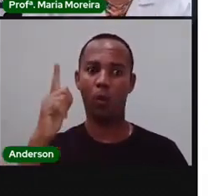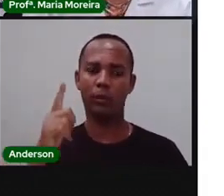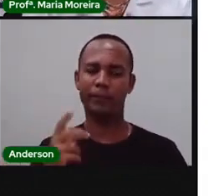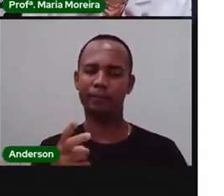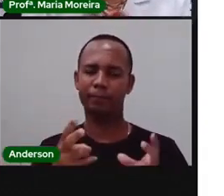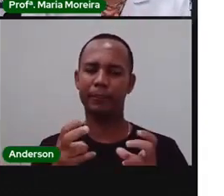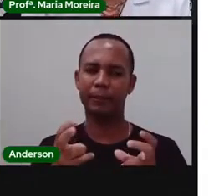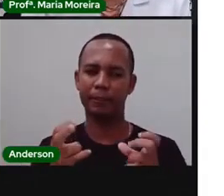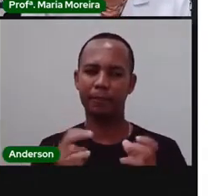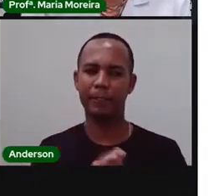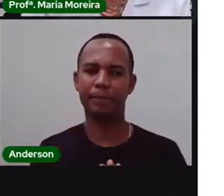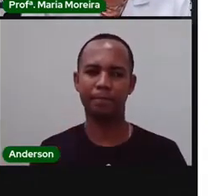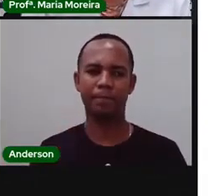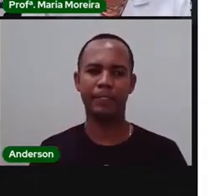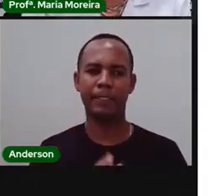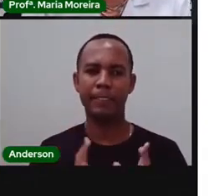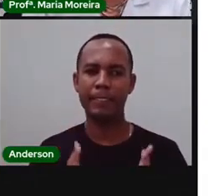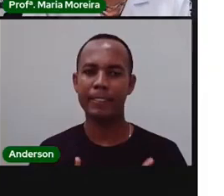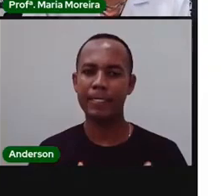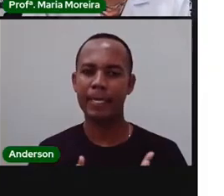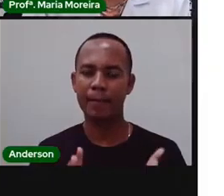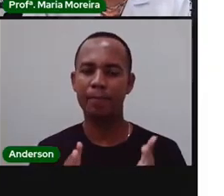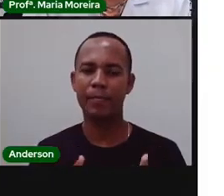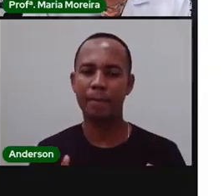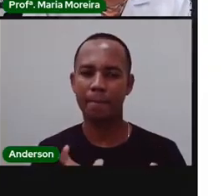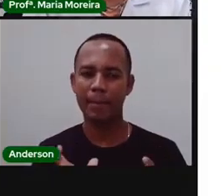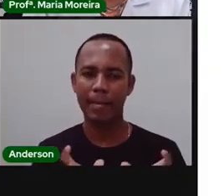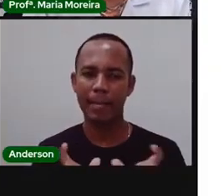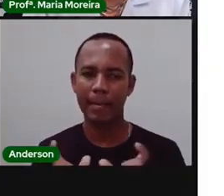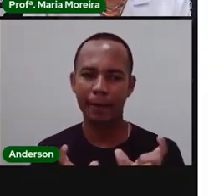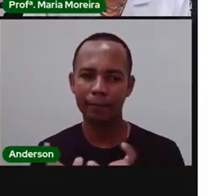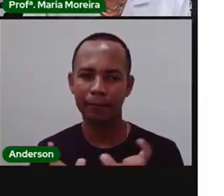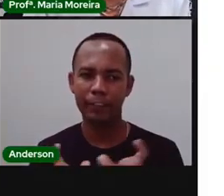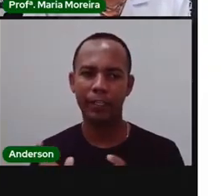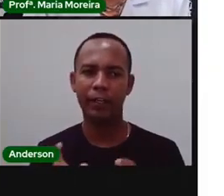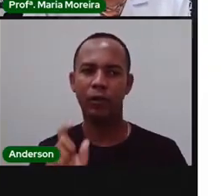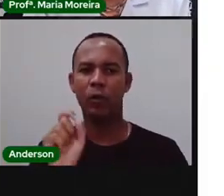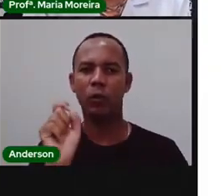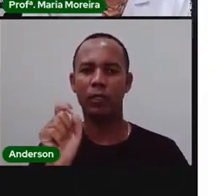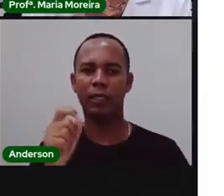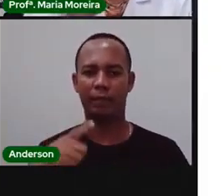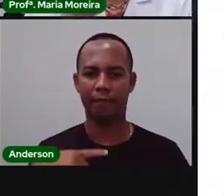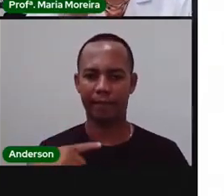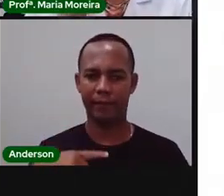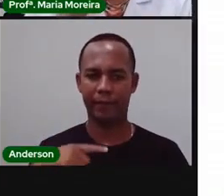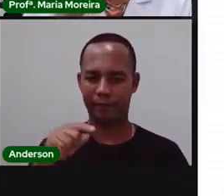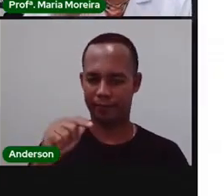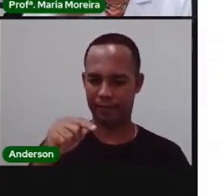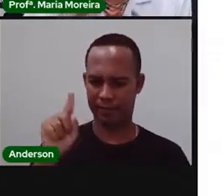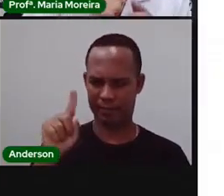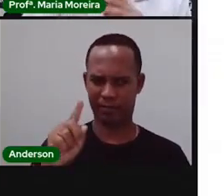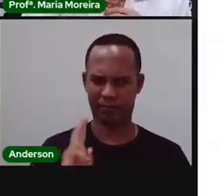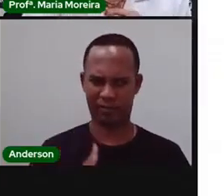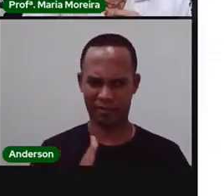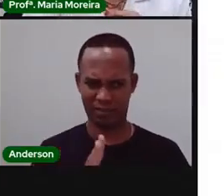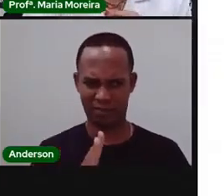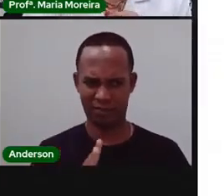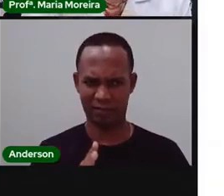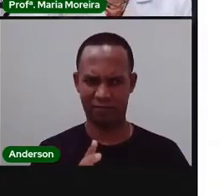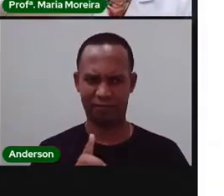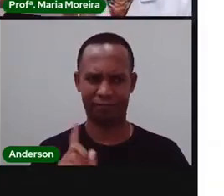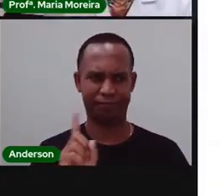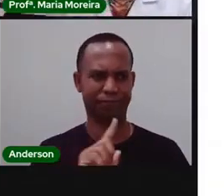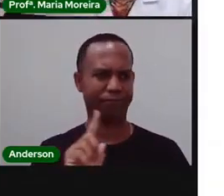Maria. Nem sempre as palavras elas receberão acento, que é esse tracinho, que é o